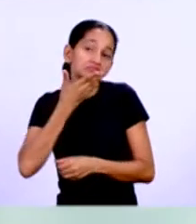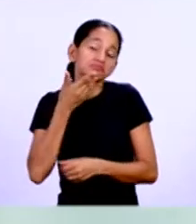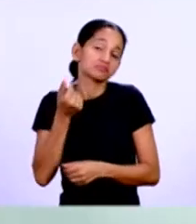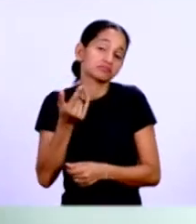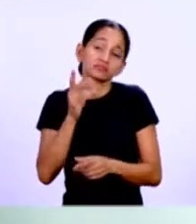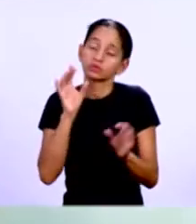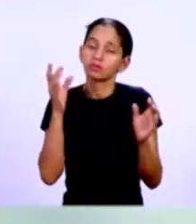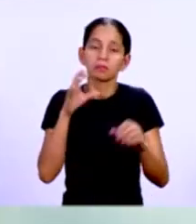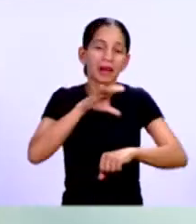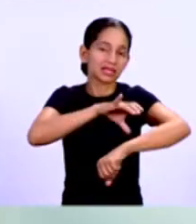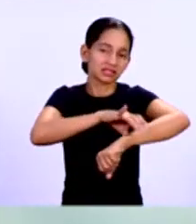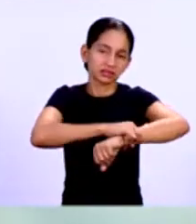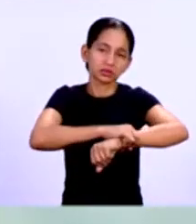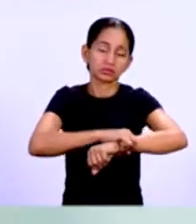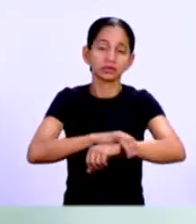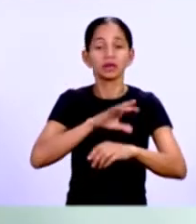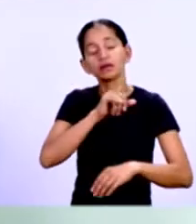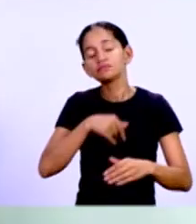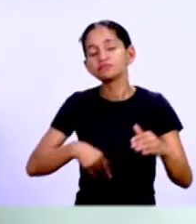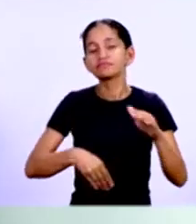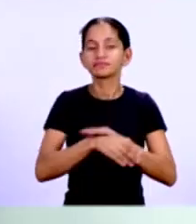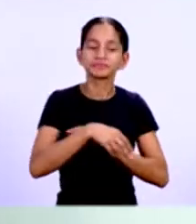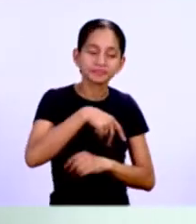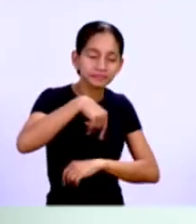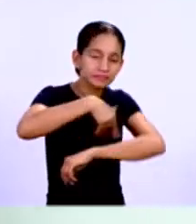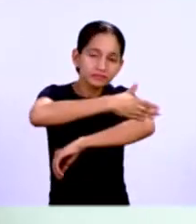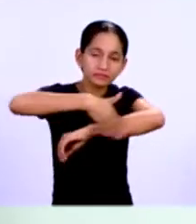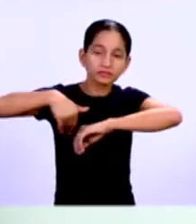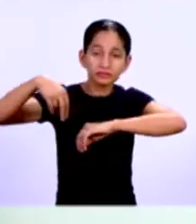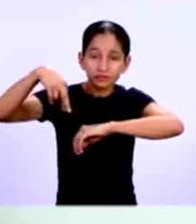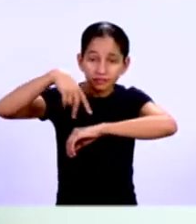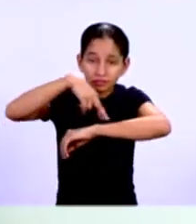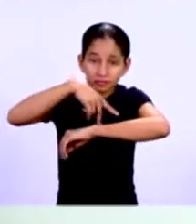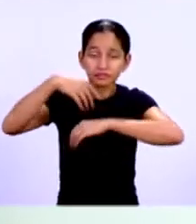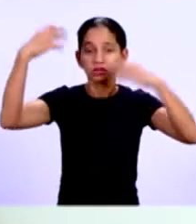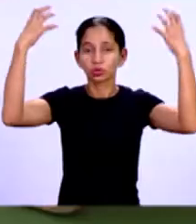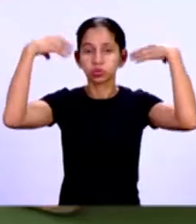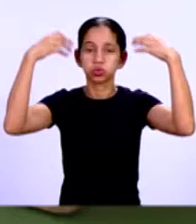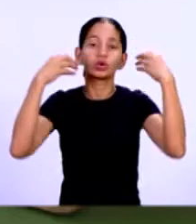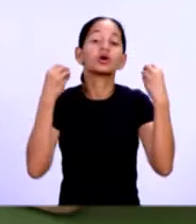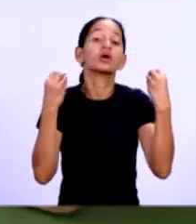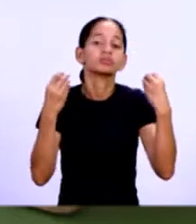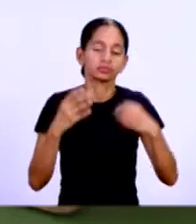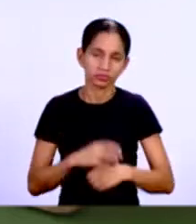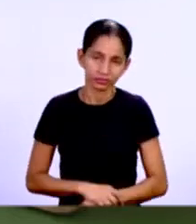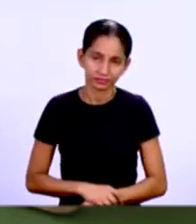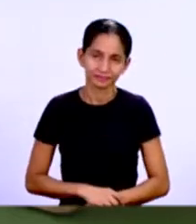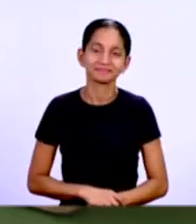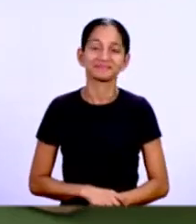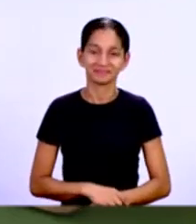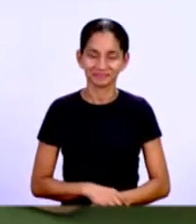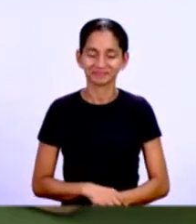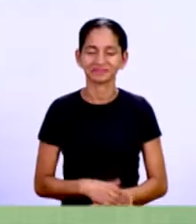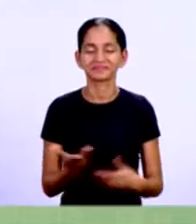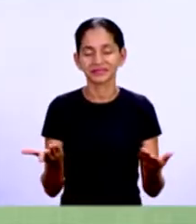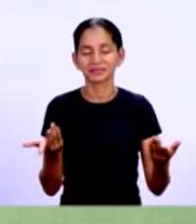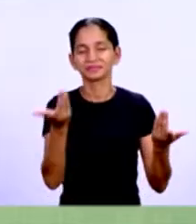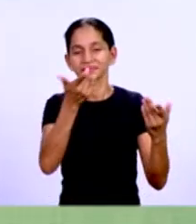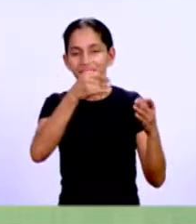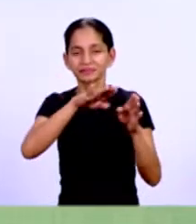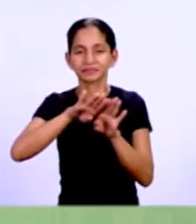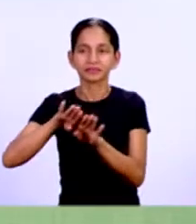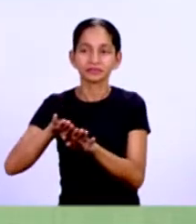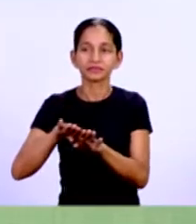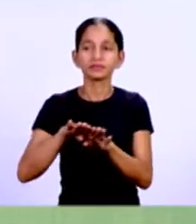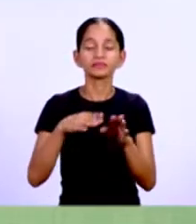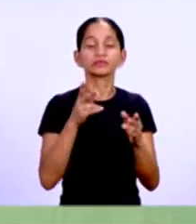trabalho totalmente ensopado porque choveu. A gente pode concordar com isso, né, professor? Com certeza. É. Vamos continuar, então, falar um pouquinho mais